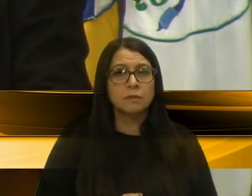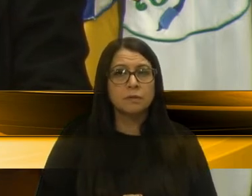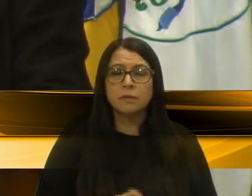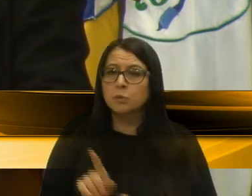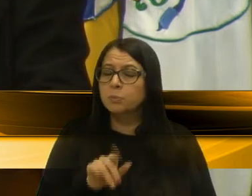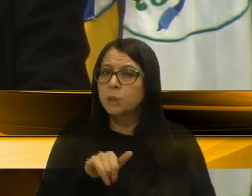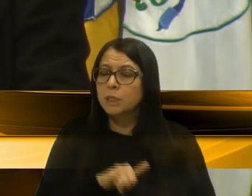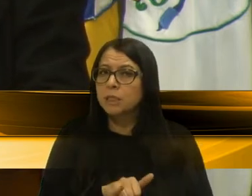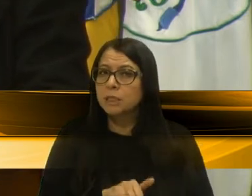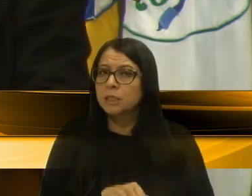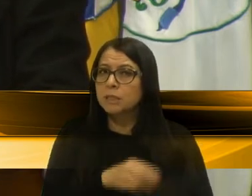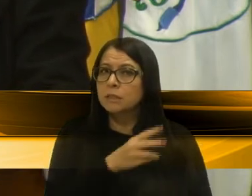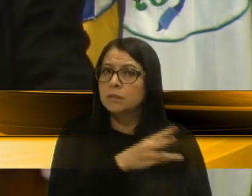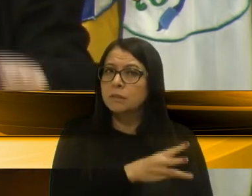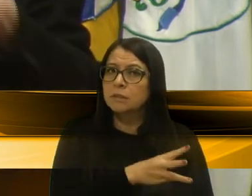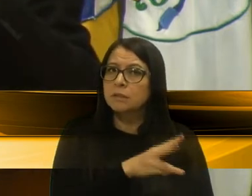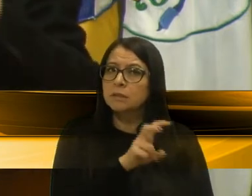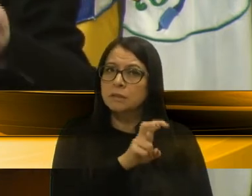me engano, foi